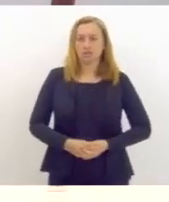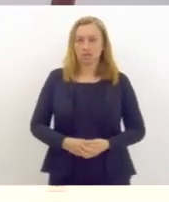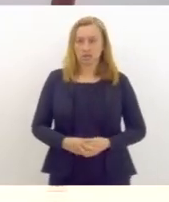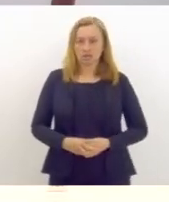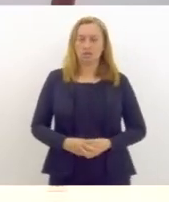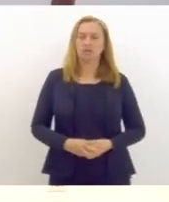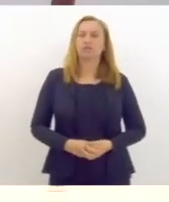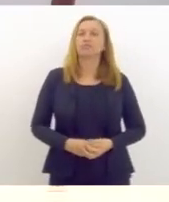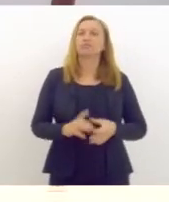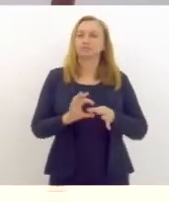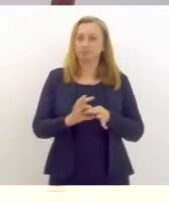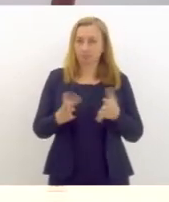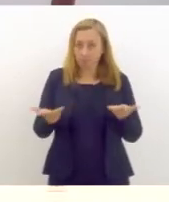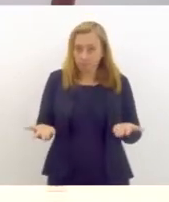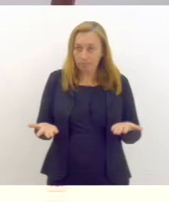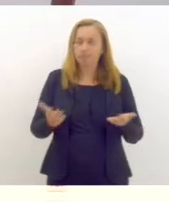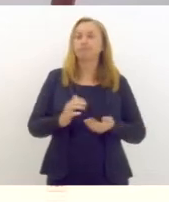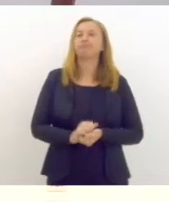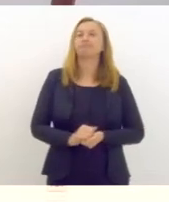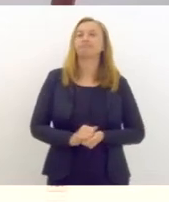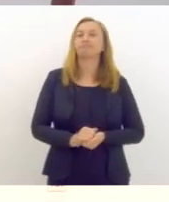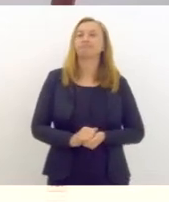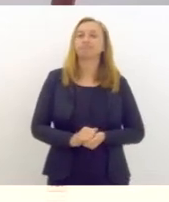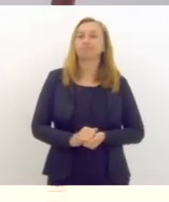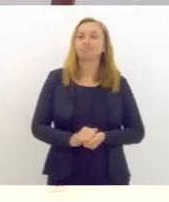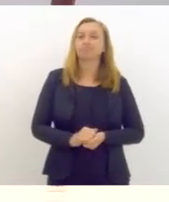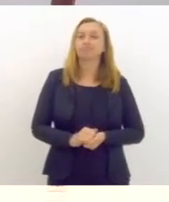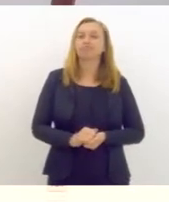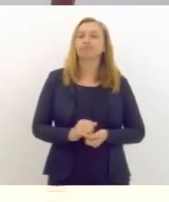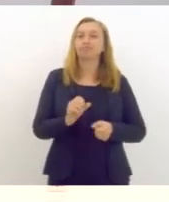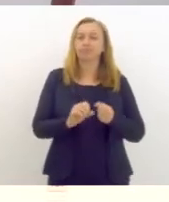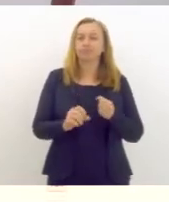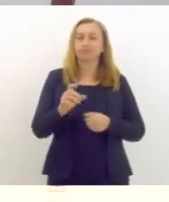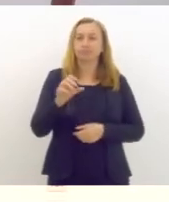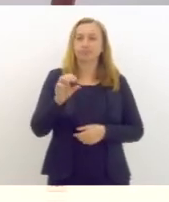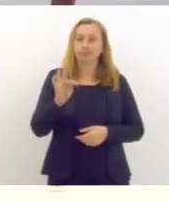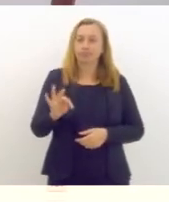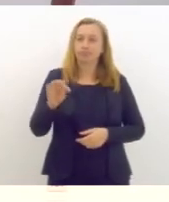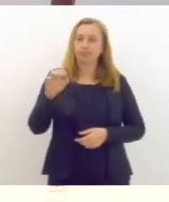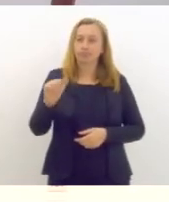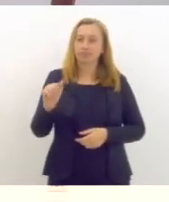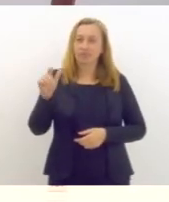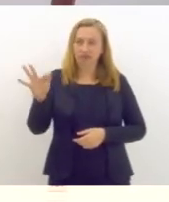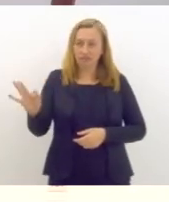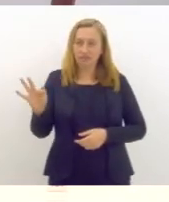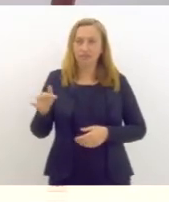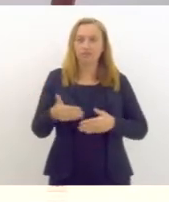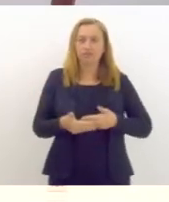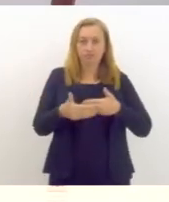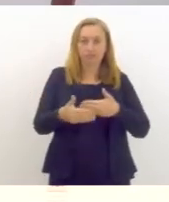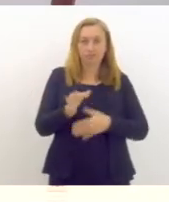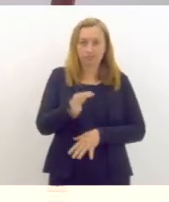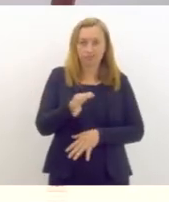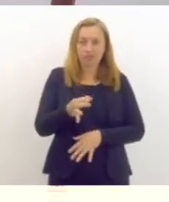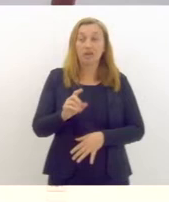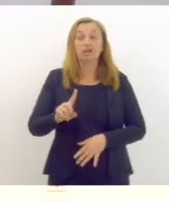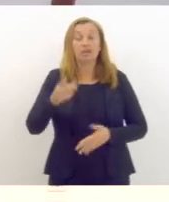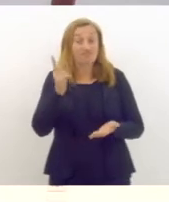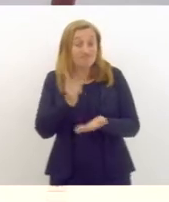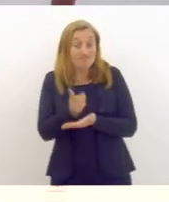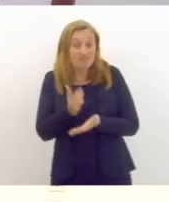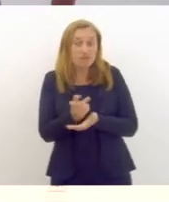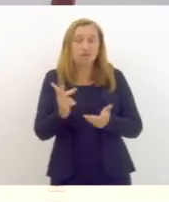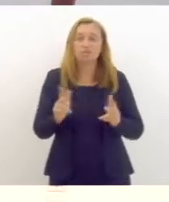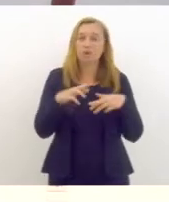não mais de manifestação de interesse Mas eu efetiva e habilitação para a realização lutar ou seja a gente teve avanço concreto na mesma reunião que a gente